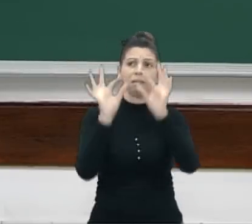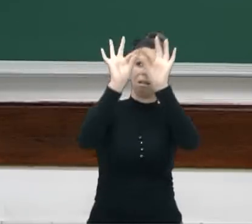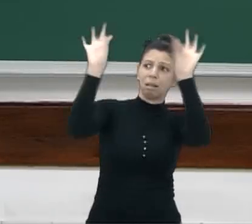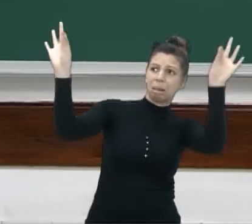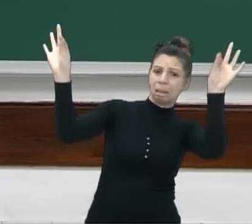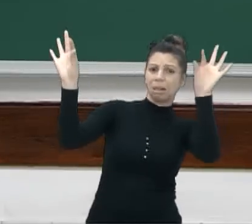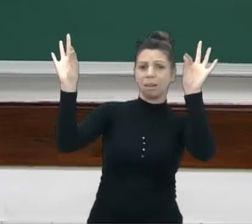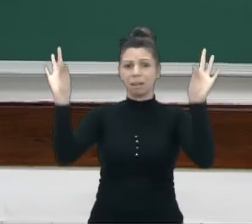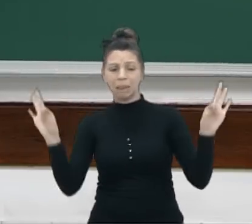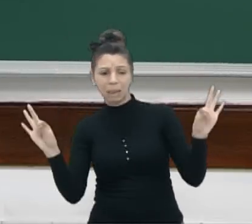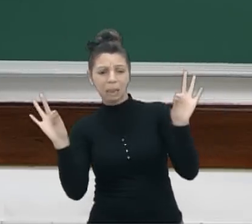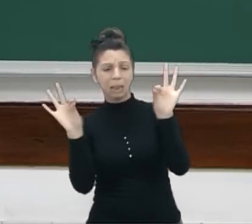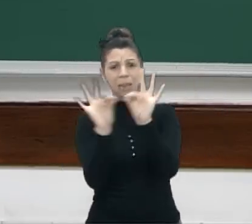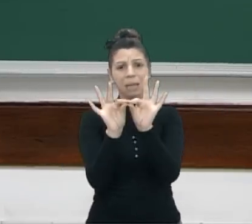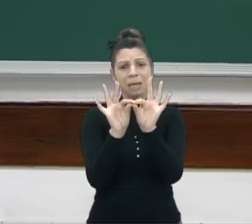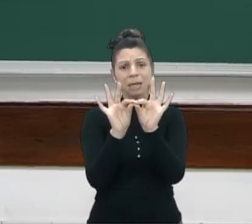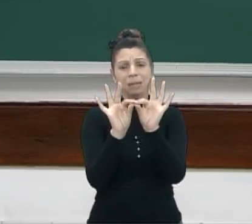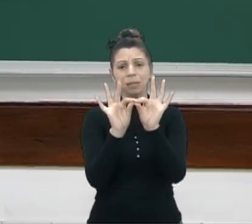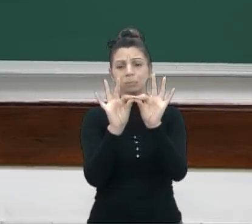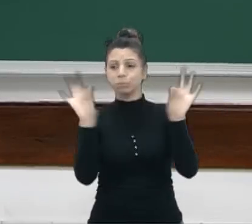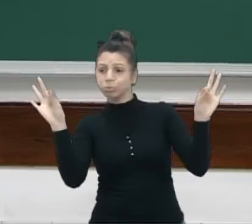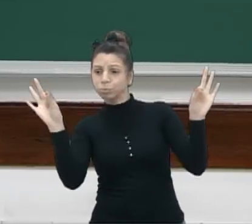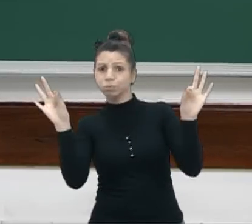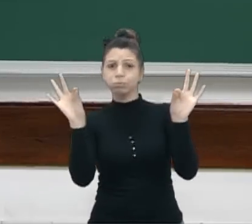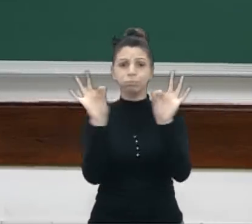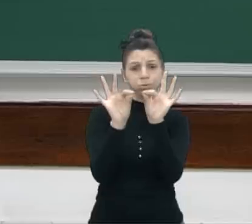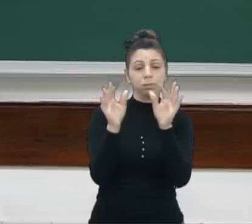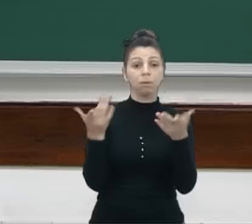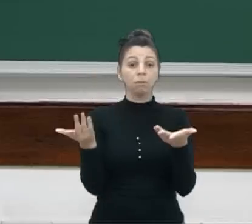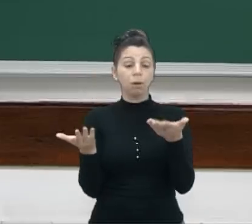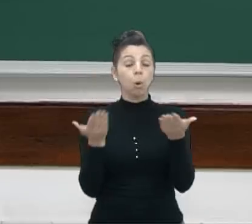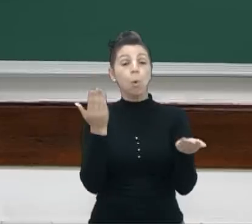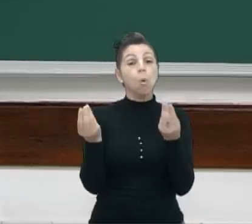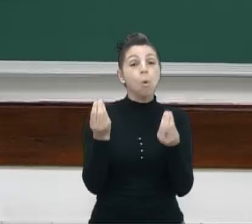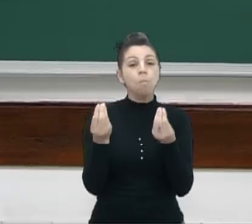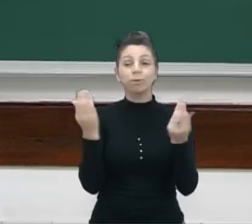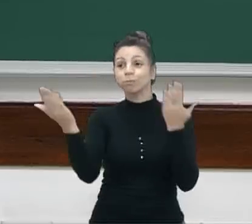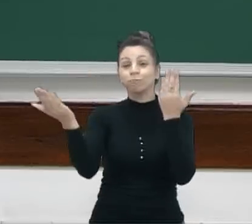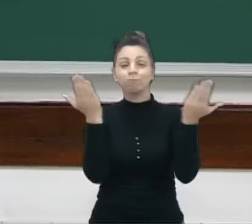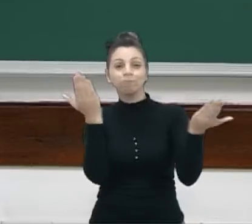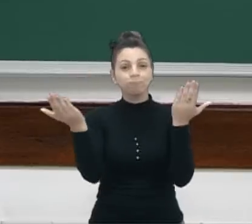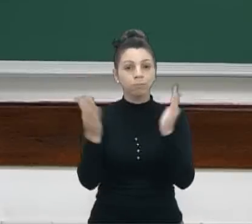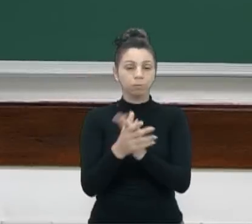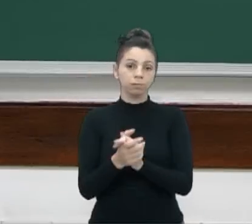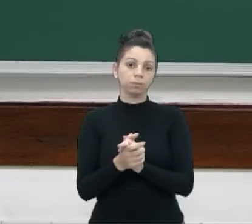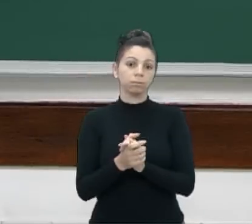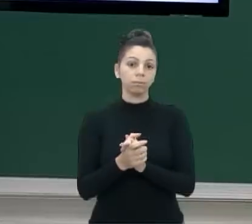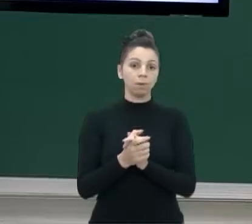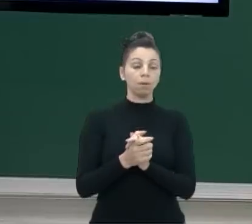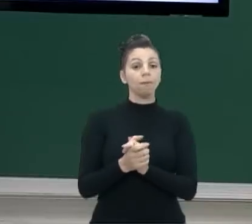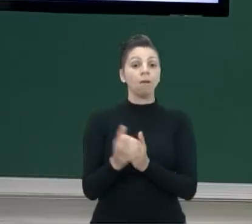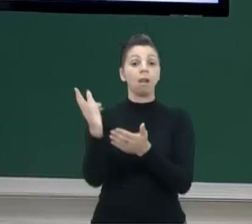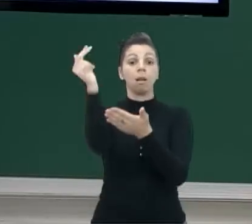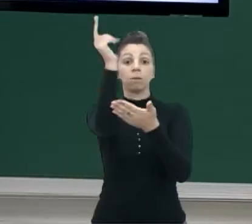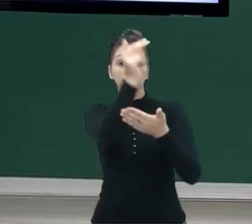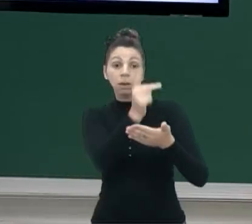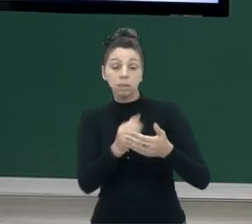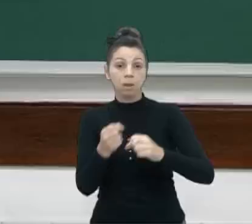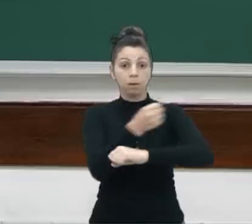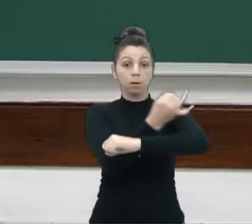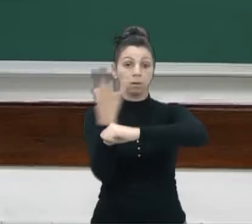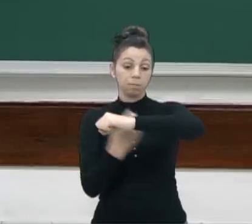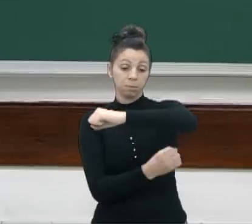tamanho, um retângulo do outro tamanho, e agora eu não sei o que eu vou comparar. Então quando a gente fala em desenho de